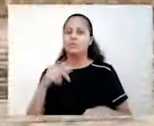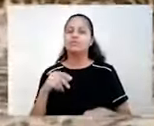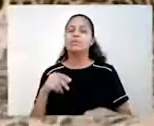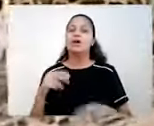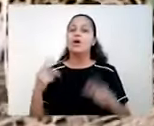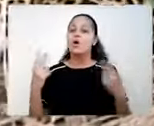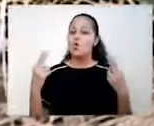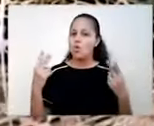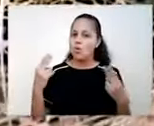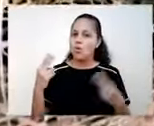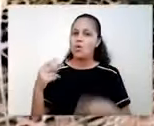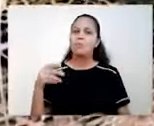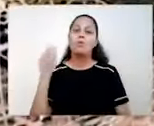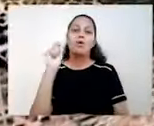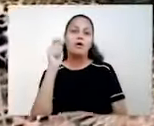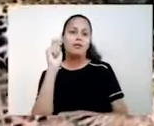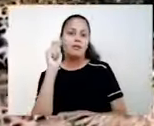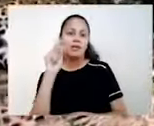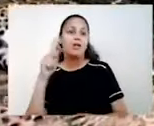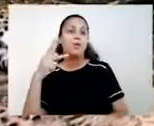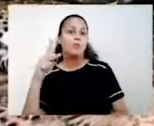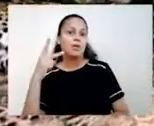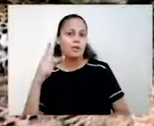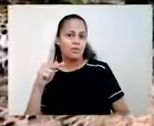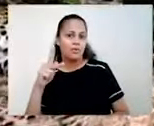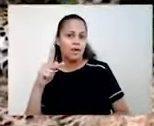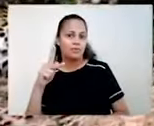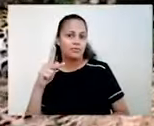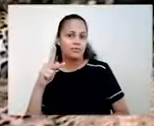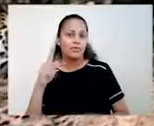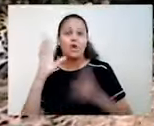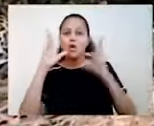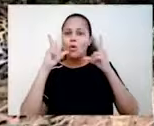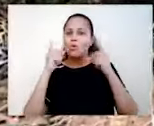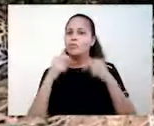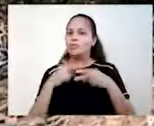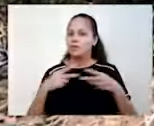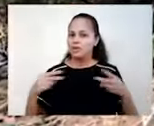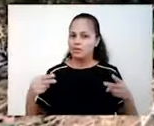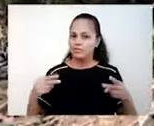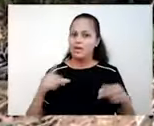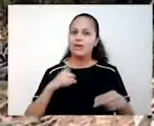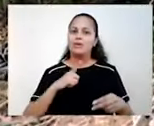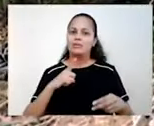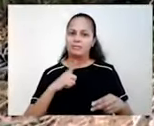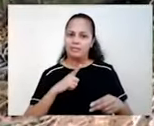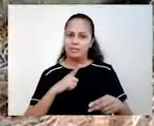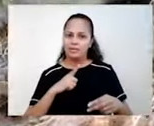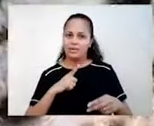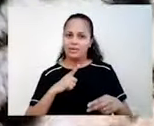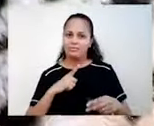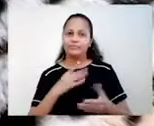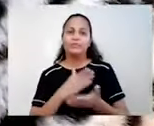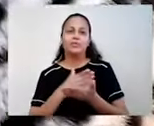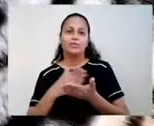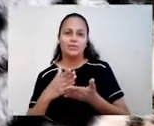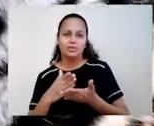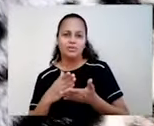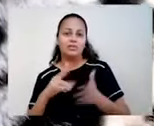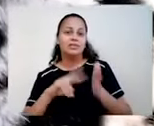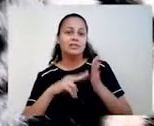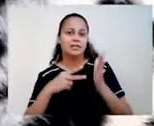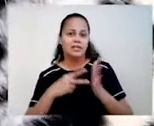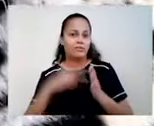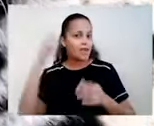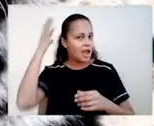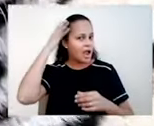Paraguai. A canguçu, ou canguçu, tem origem do termo tupi-guarani acanguçu, que